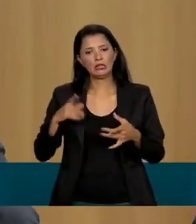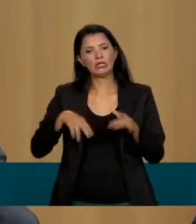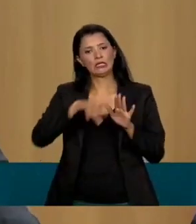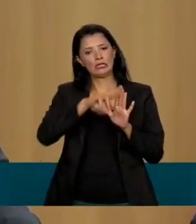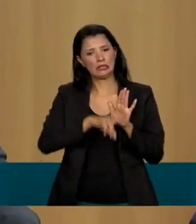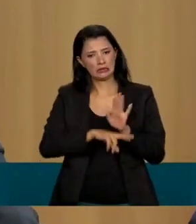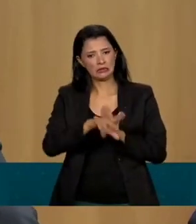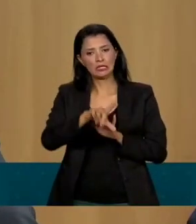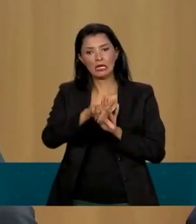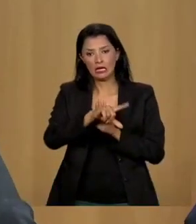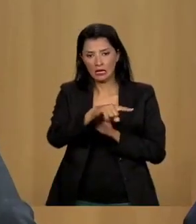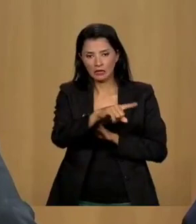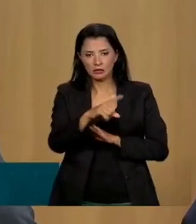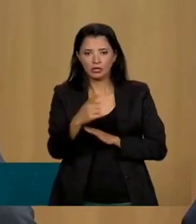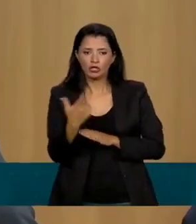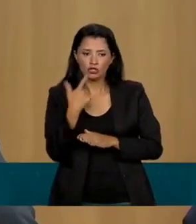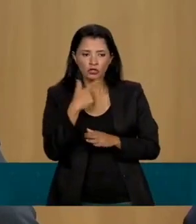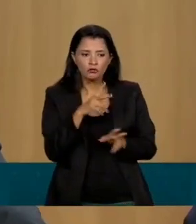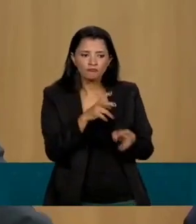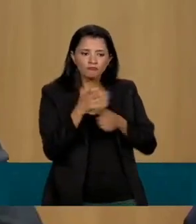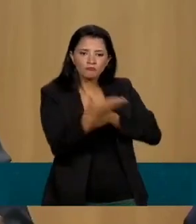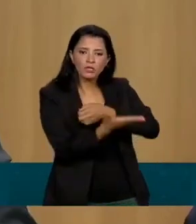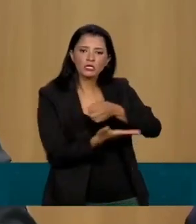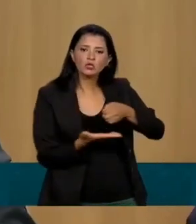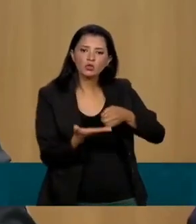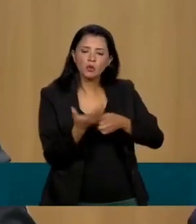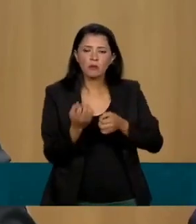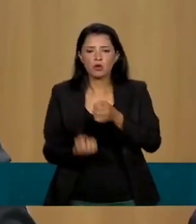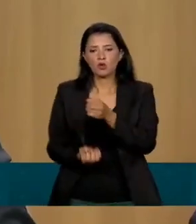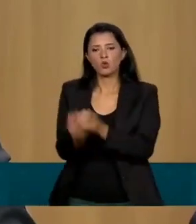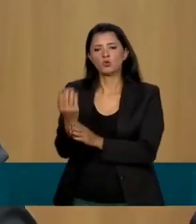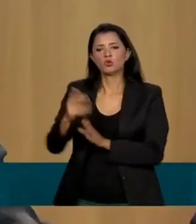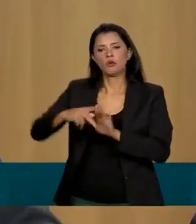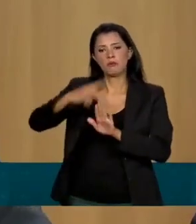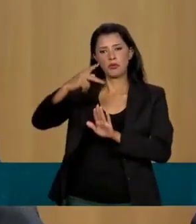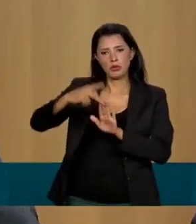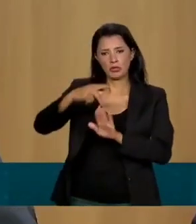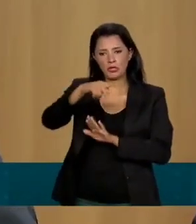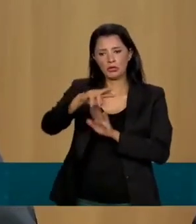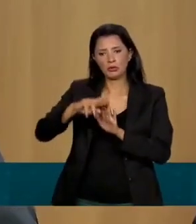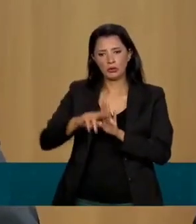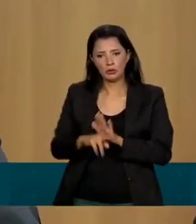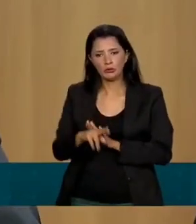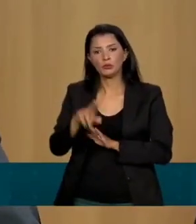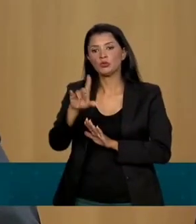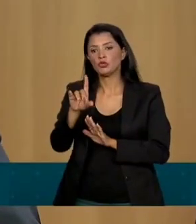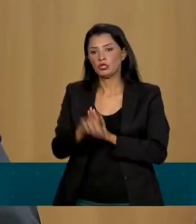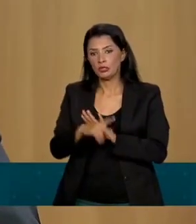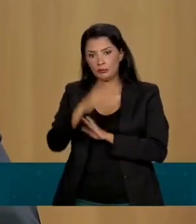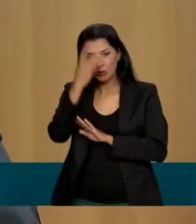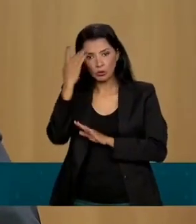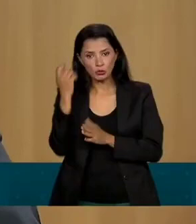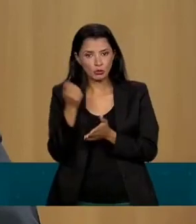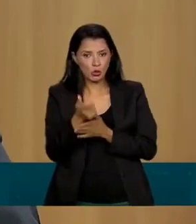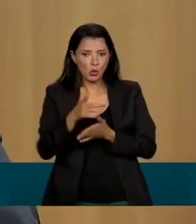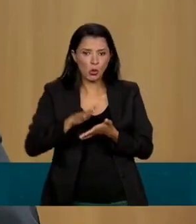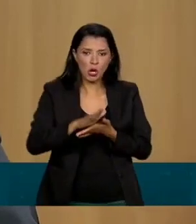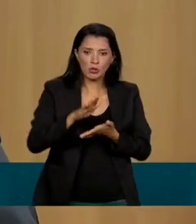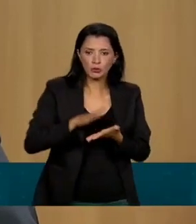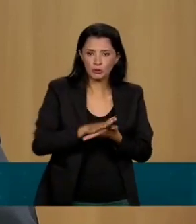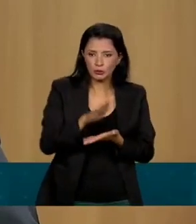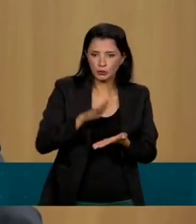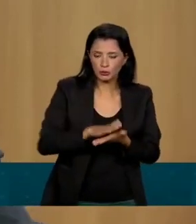legais e construímos esta portaria reguladora dos direitos dos consumidores. E o que